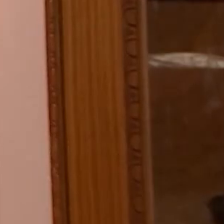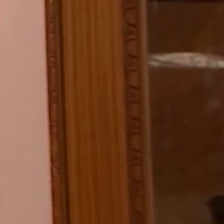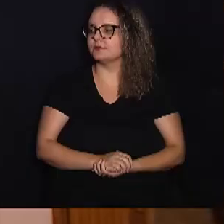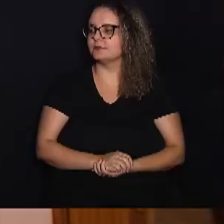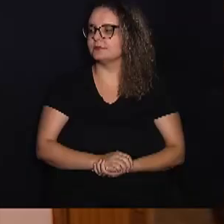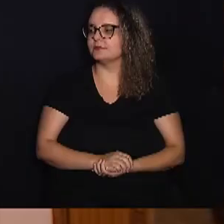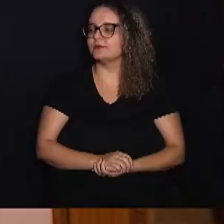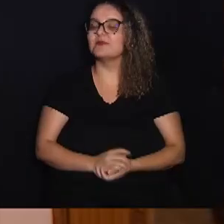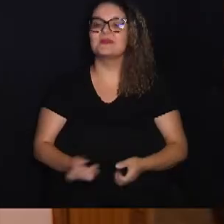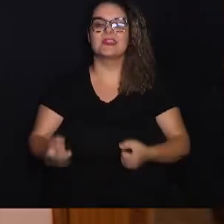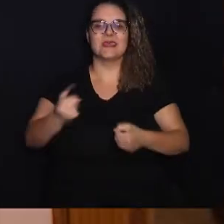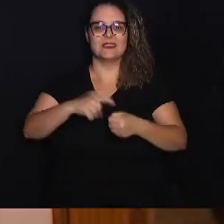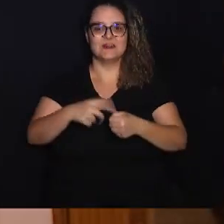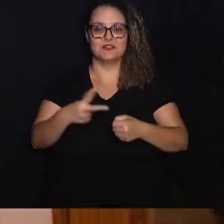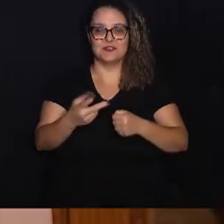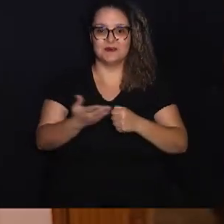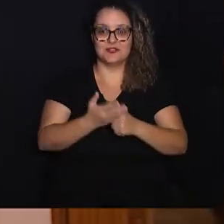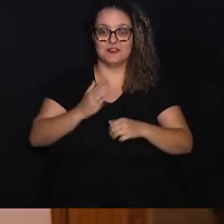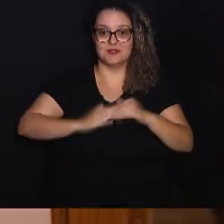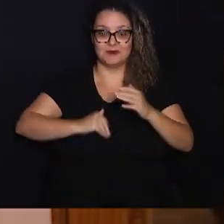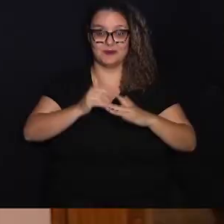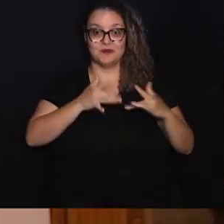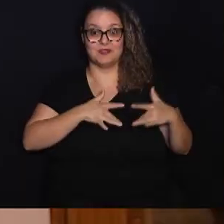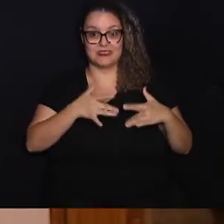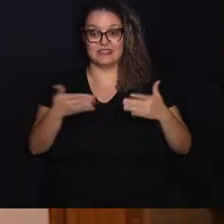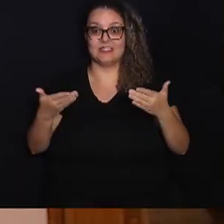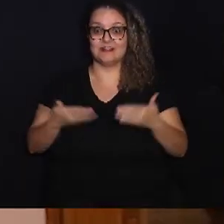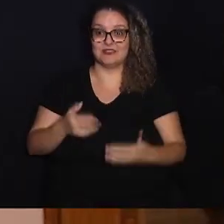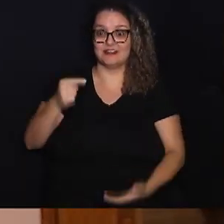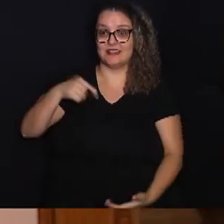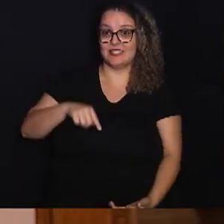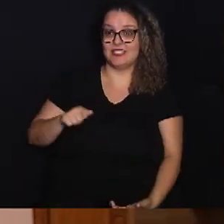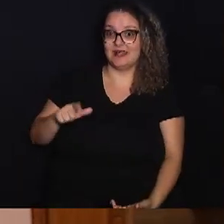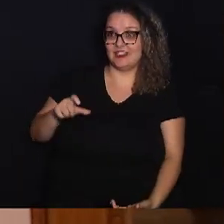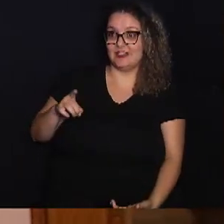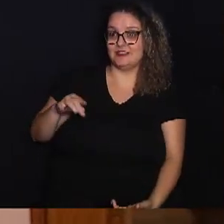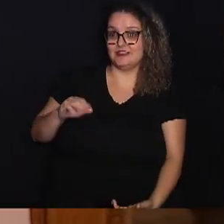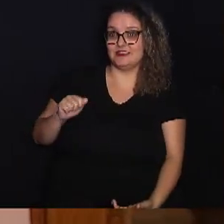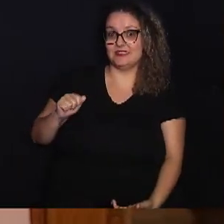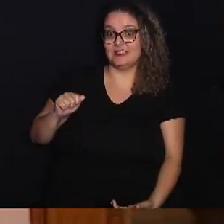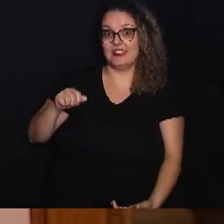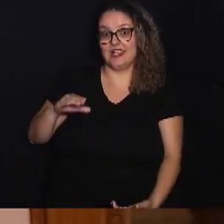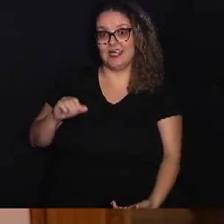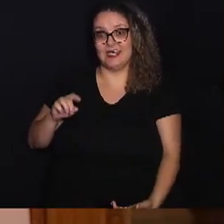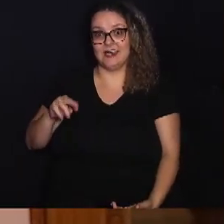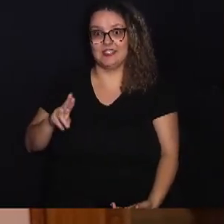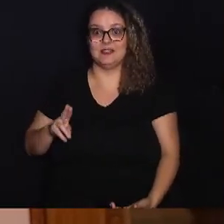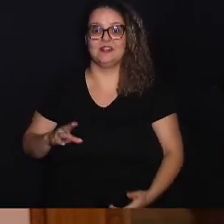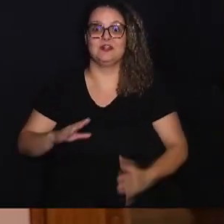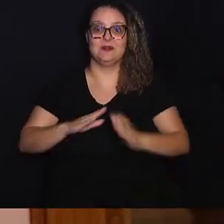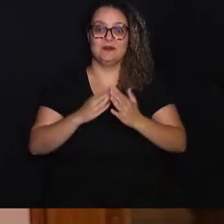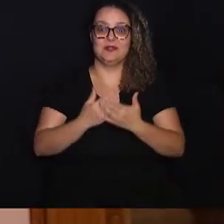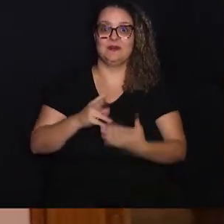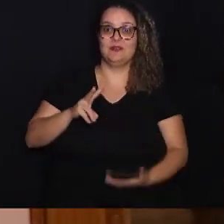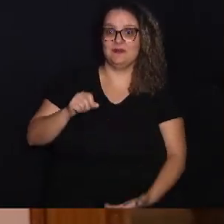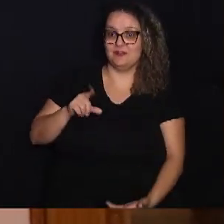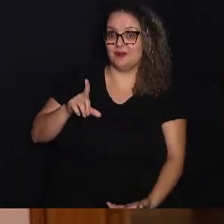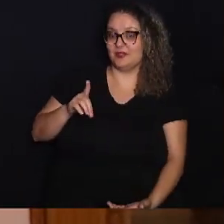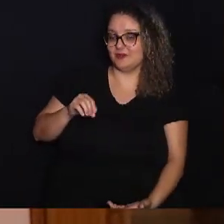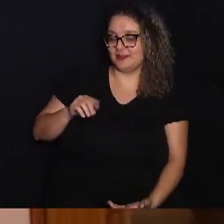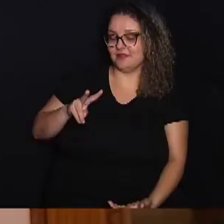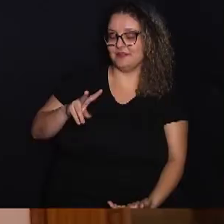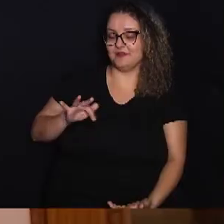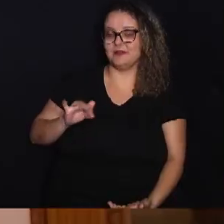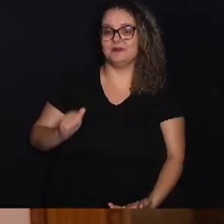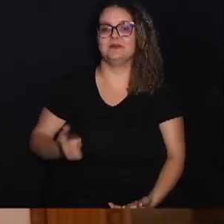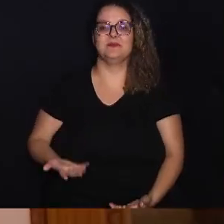De volta para o segundo bloco do Mãos Solidárias de hoje, aqui na aldeia Acatu, uma escola Waldorf que funciona em Barão Geraldo. Eu estou